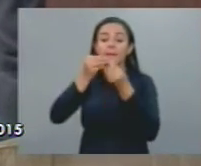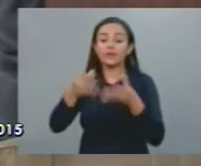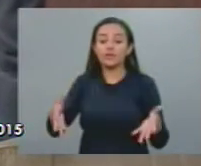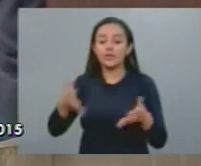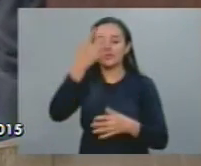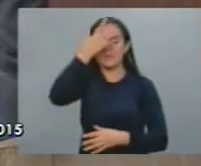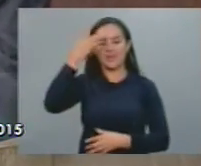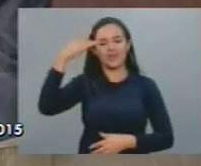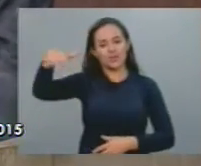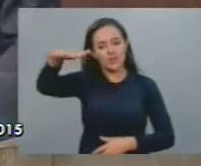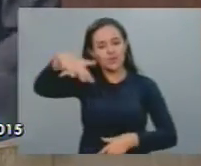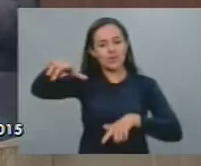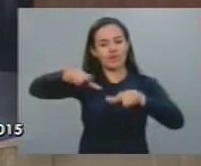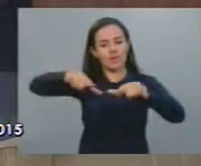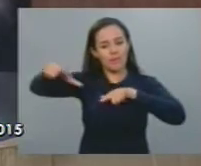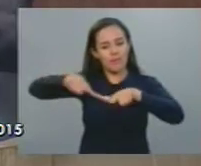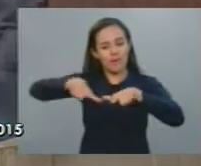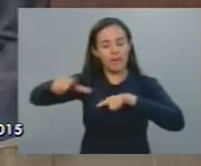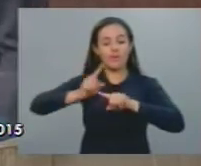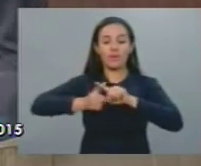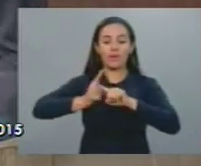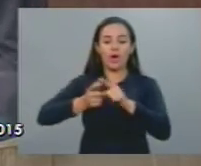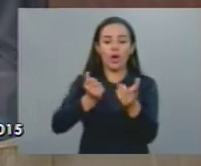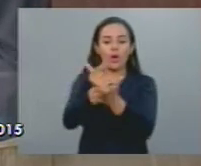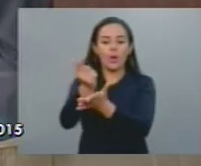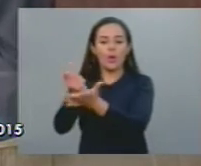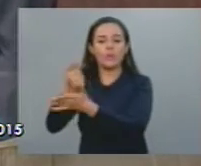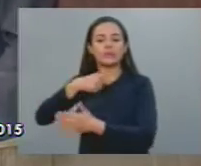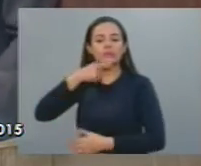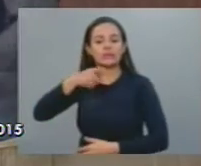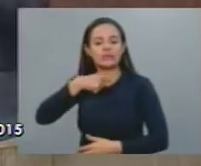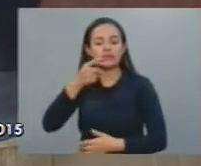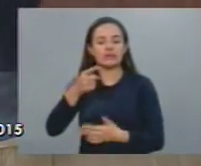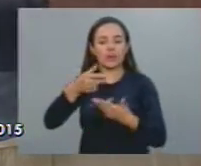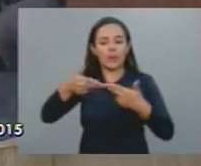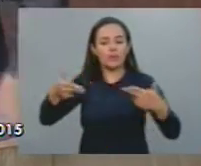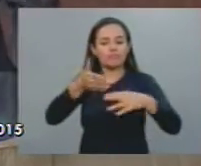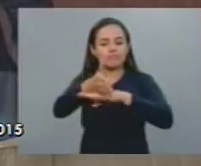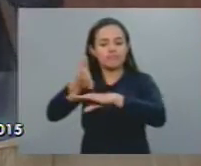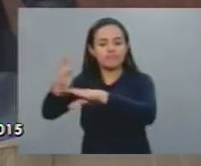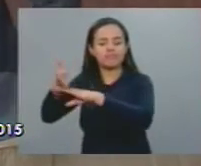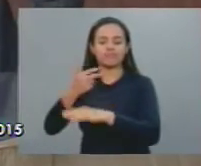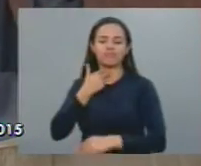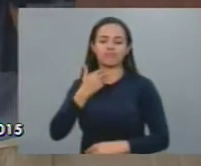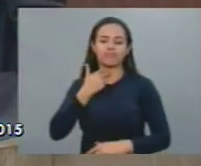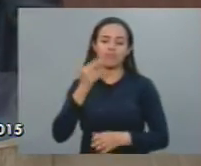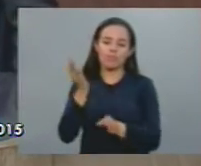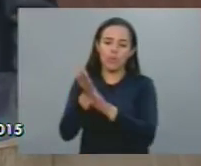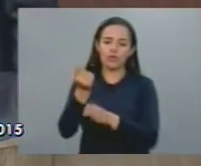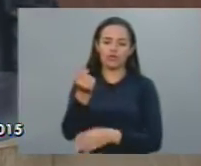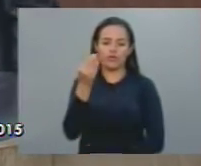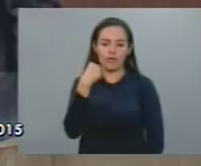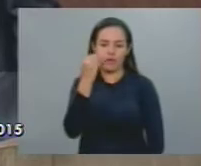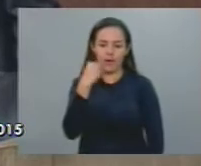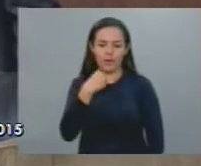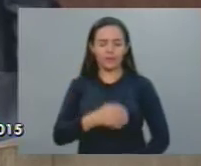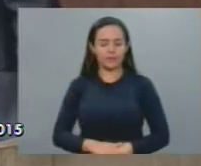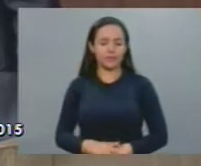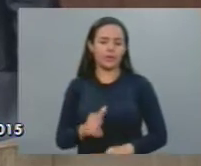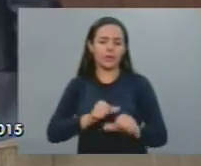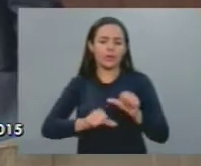restrição do seu poder de compra, seja pela restrição do acesso a serviços. Nesse momento que estamos aqui, por